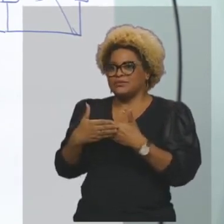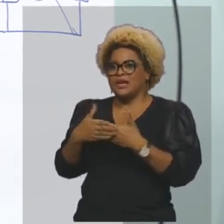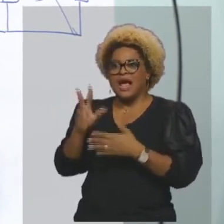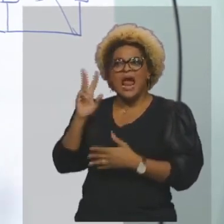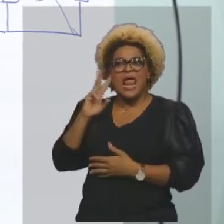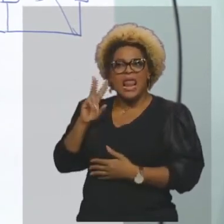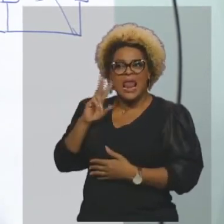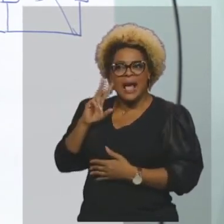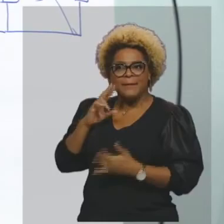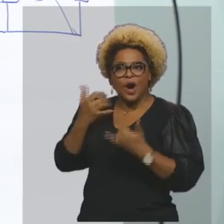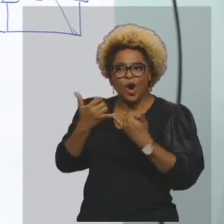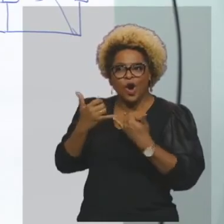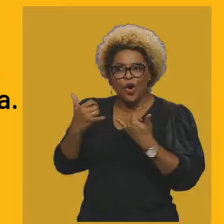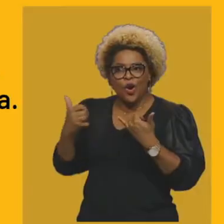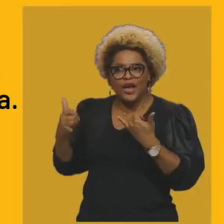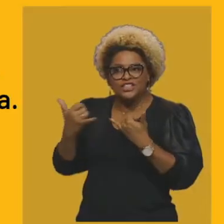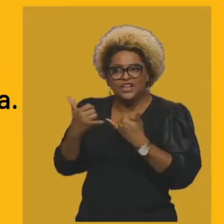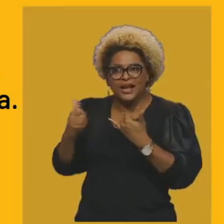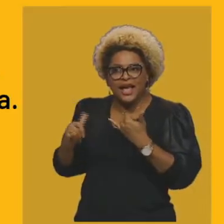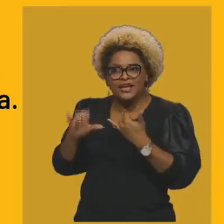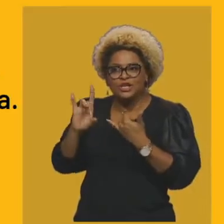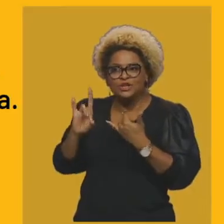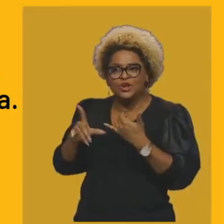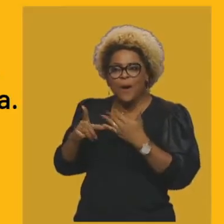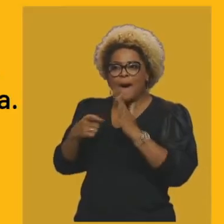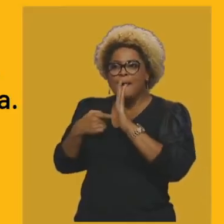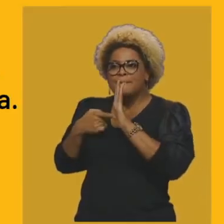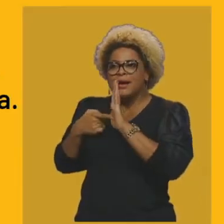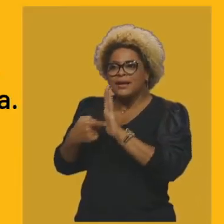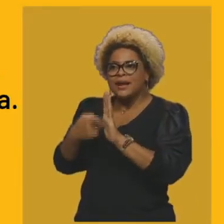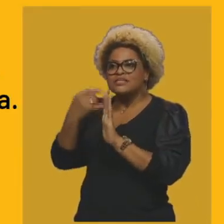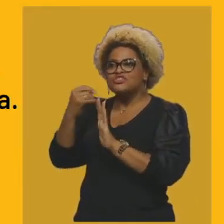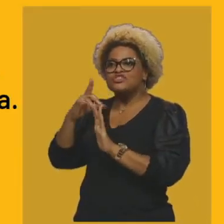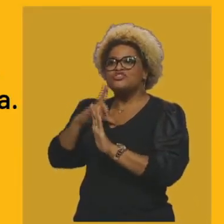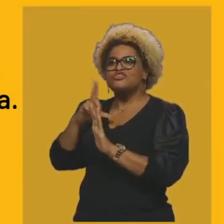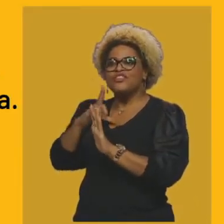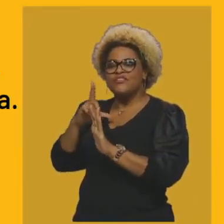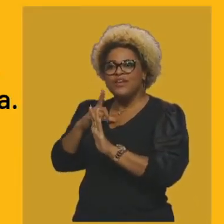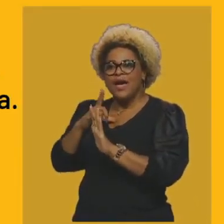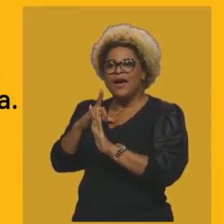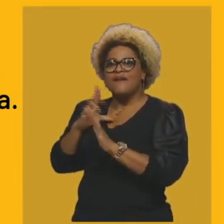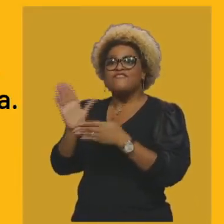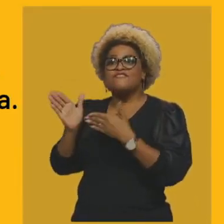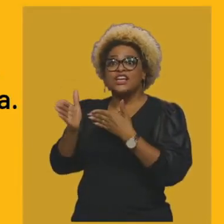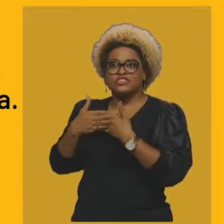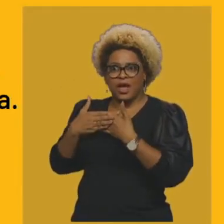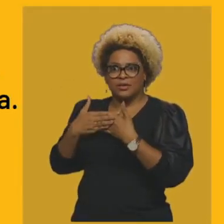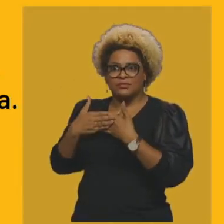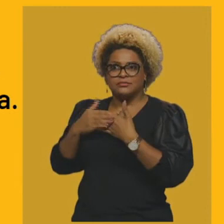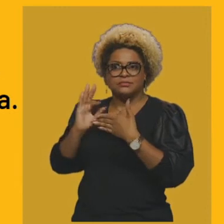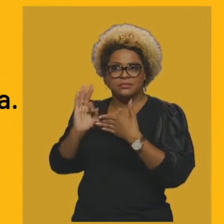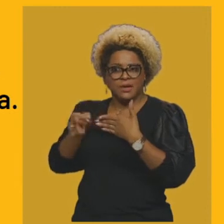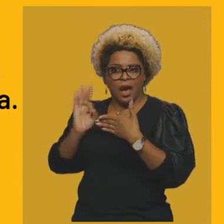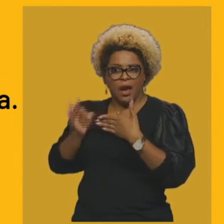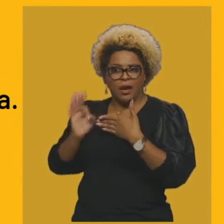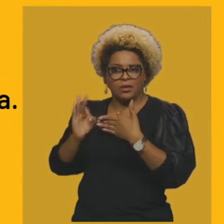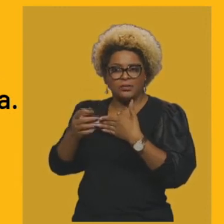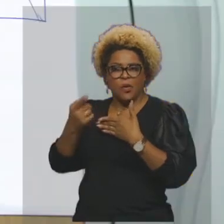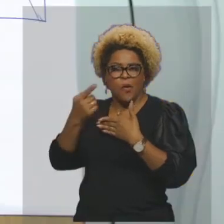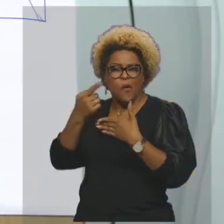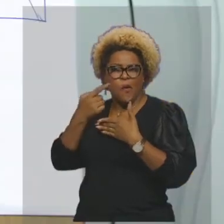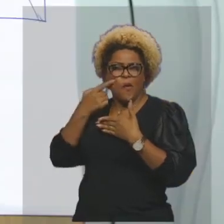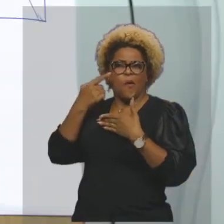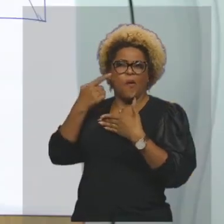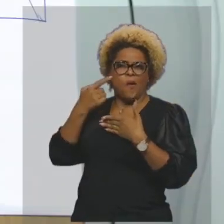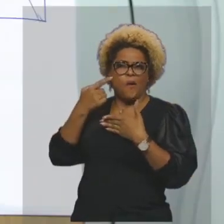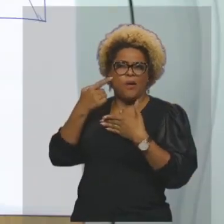só vai aparecer se houver caminho fechado para essa corrente poder passar por ali. Então, vejam só. A corrente elétrica